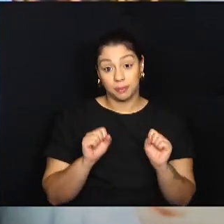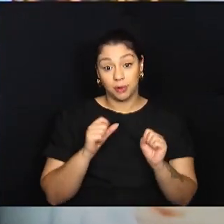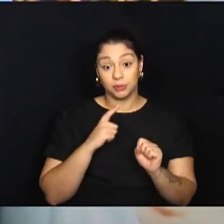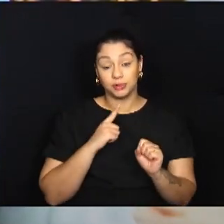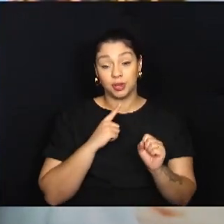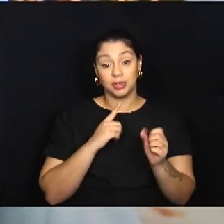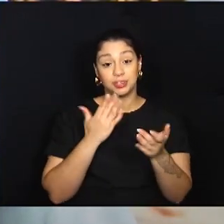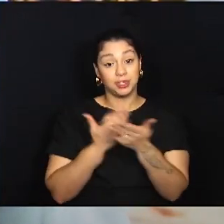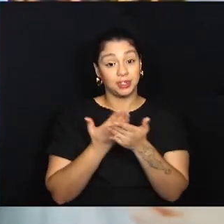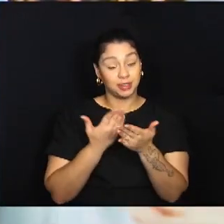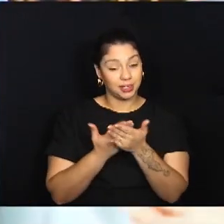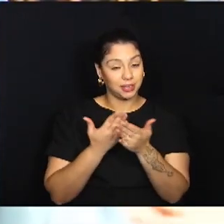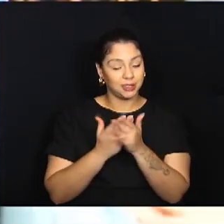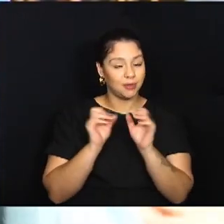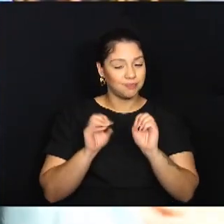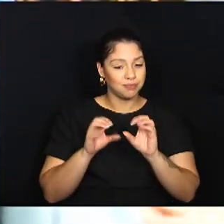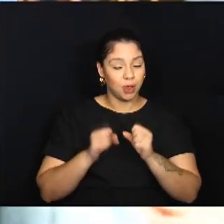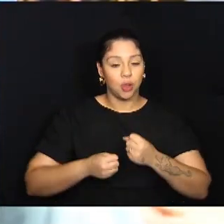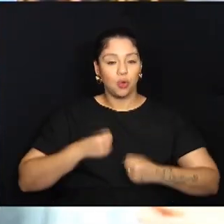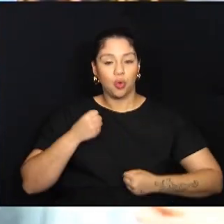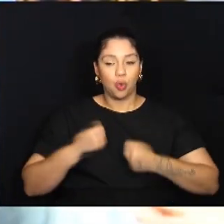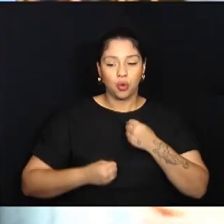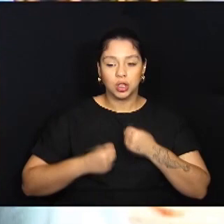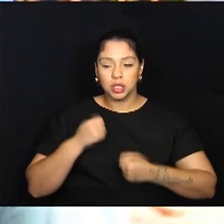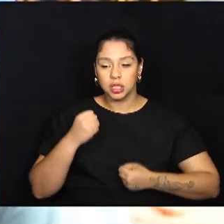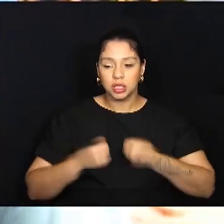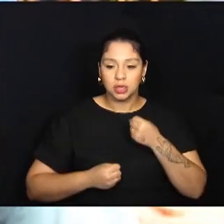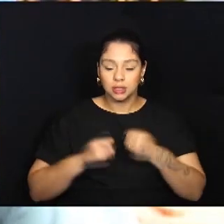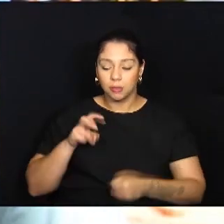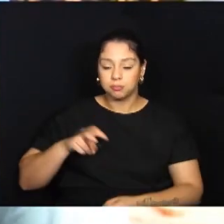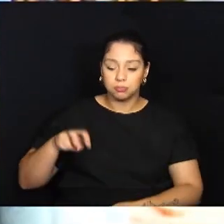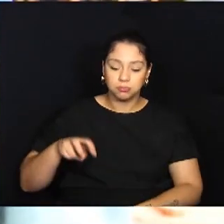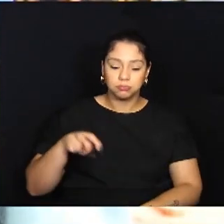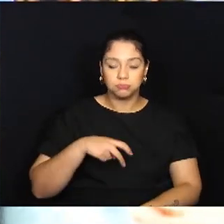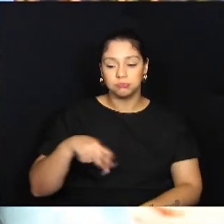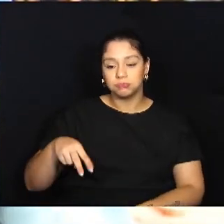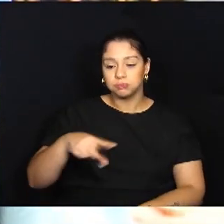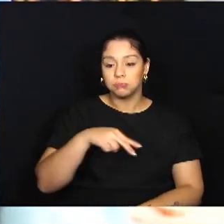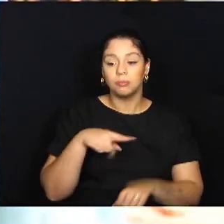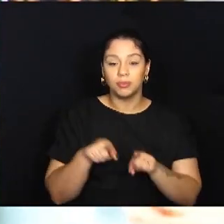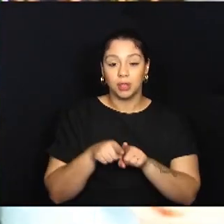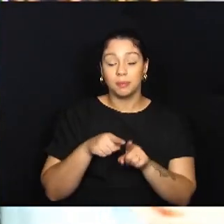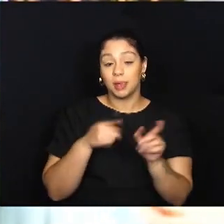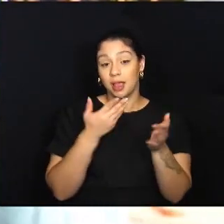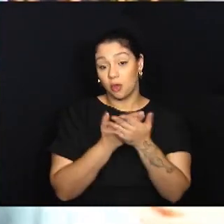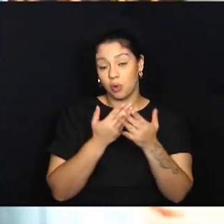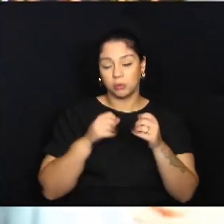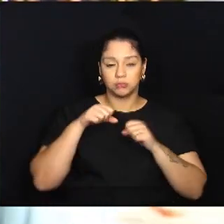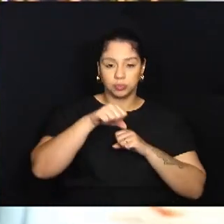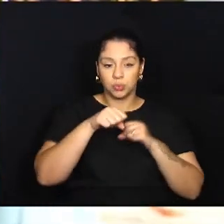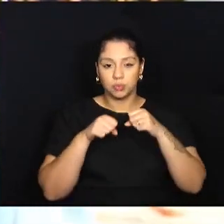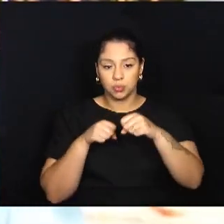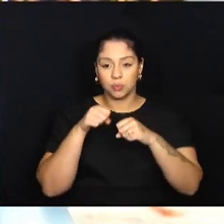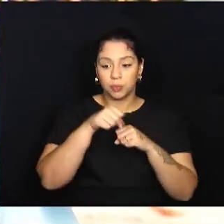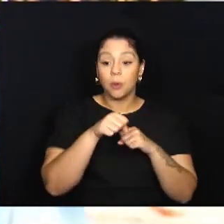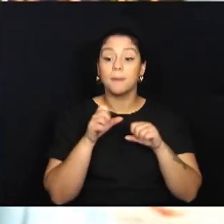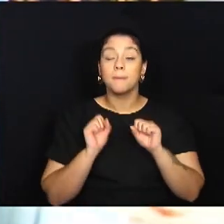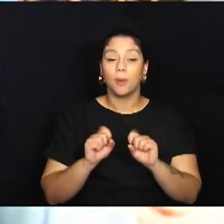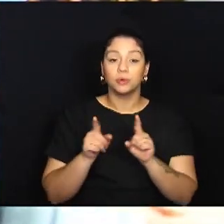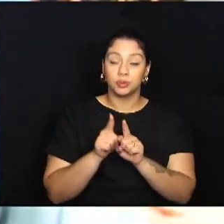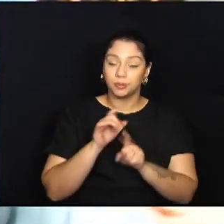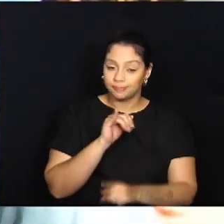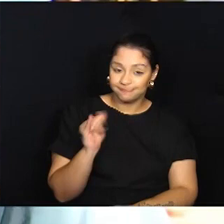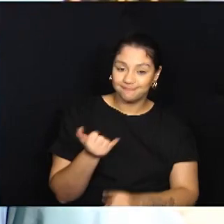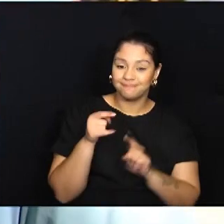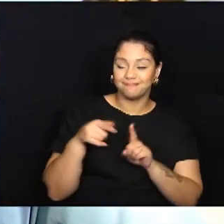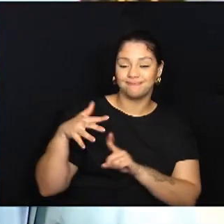ao ar livre, como corrida, Coopers, treinamento funcional, aulas de boxe mesmo. A gente pode utilizar essa praça